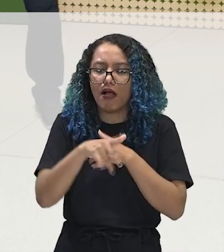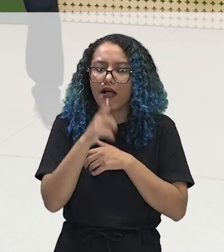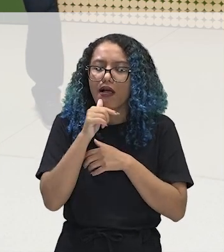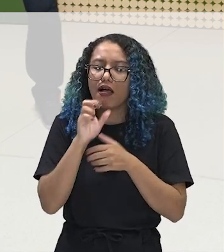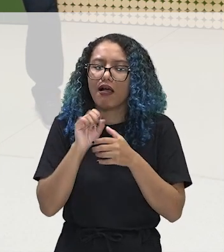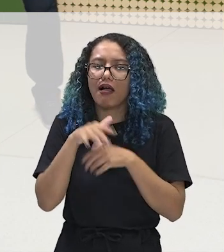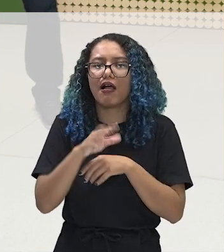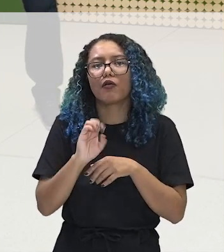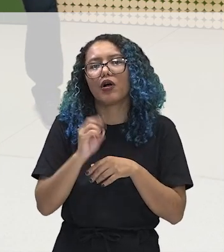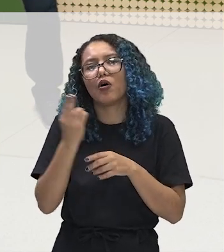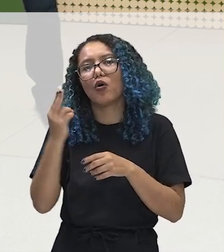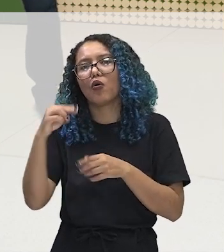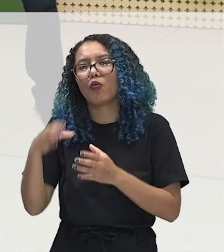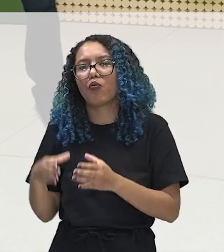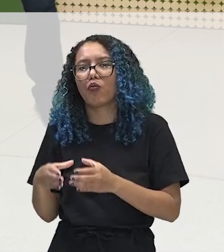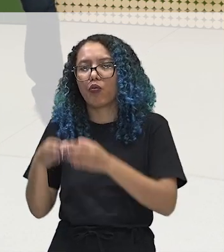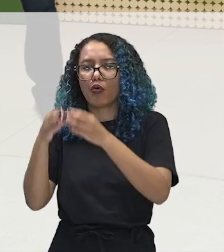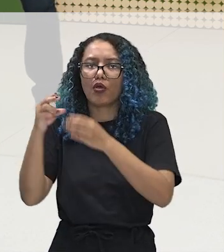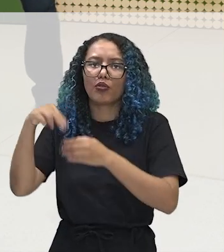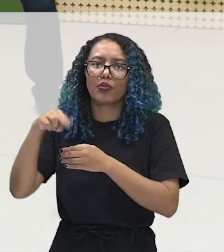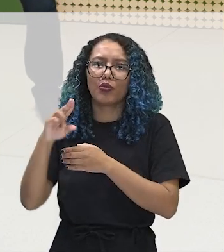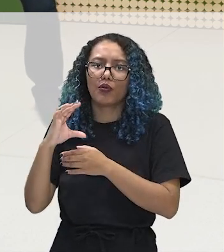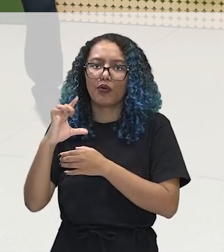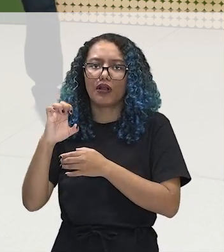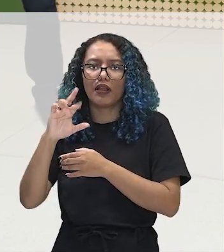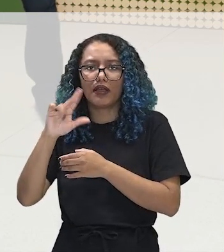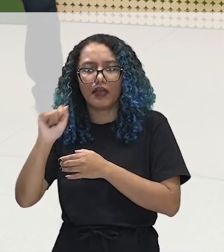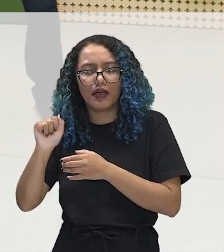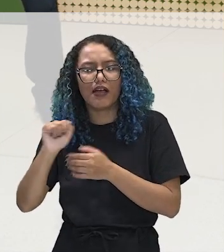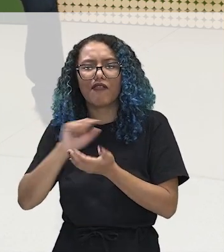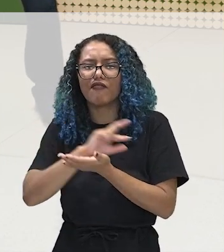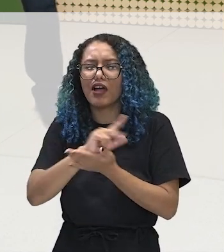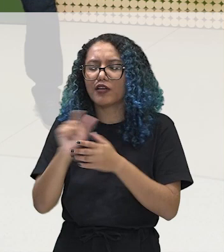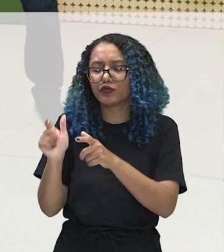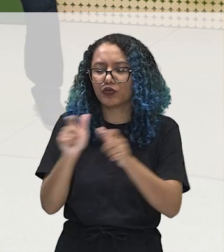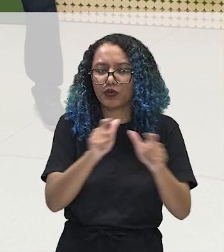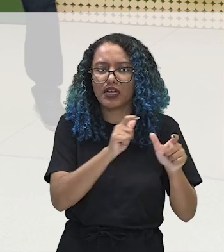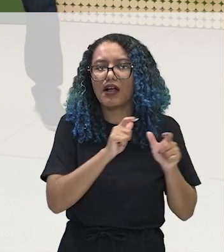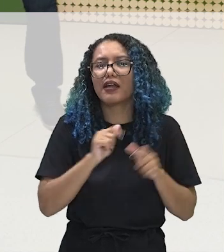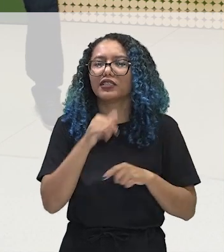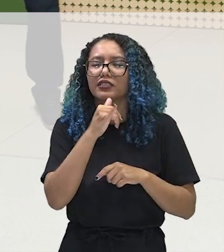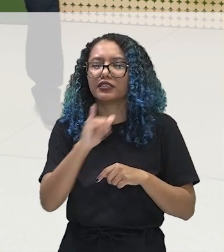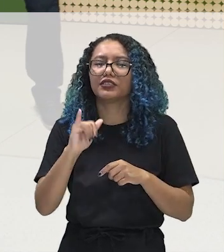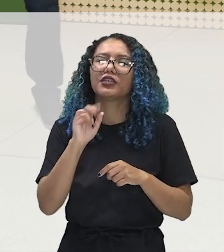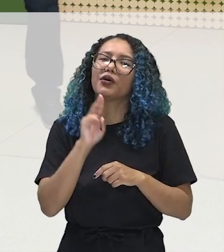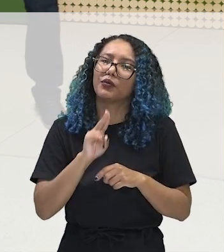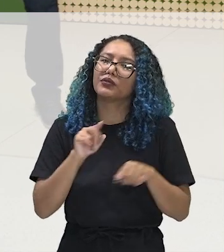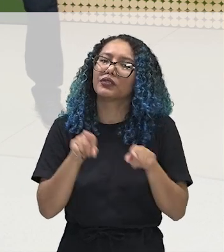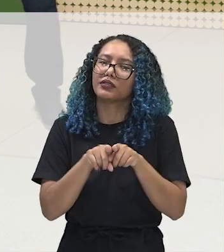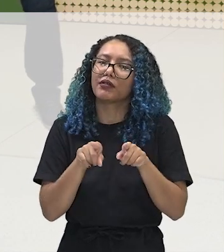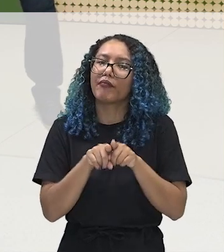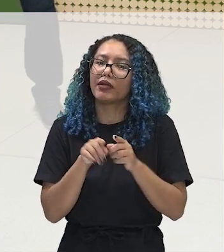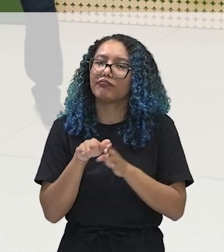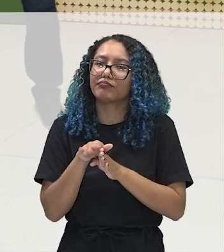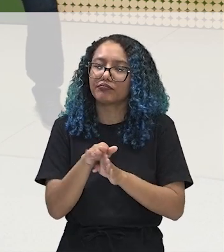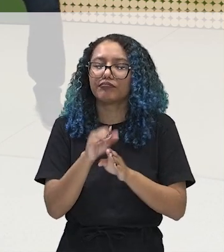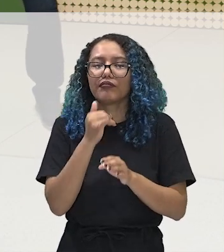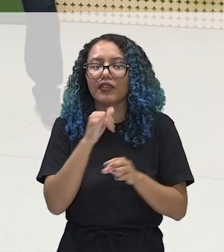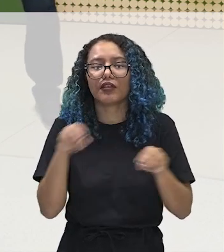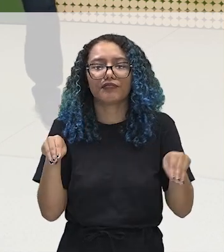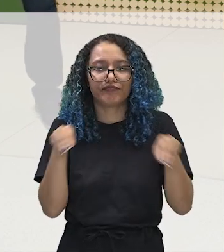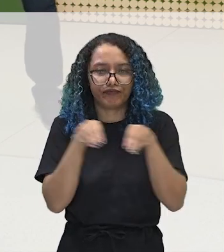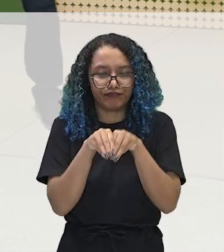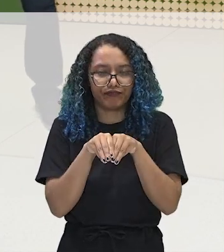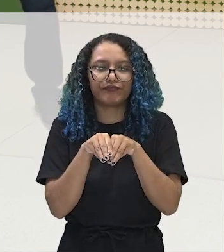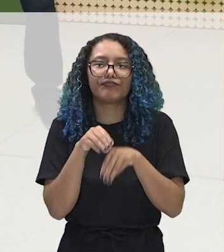usina nuclear. Essas usinas, elas vão utilizar o fenômeno aí da indução eletromagnética, tá,